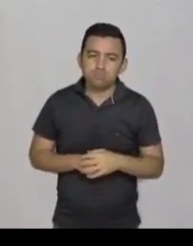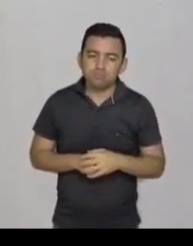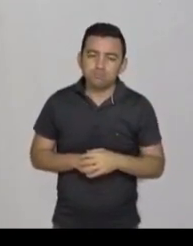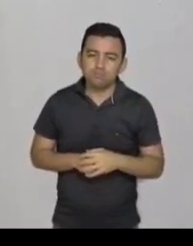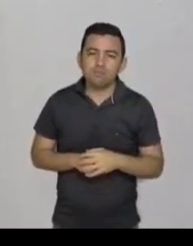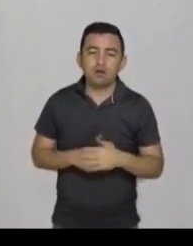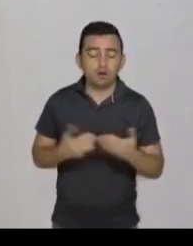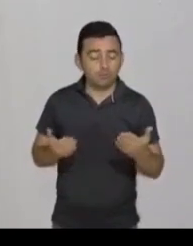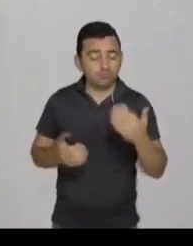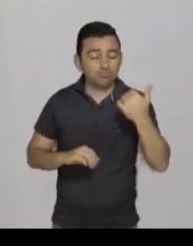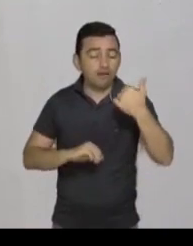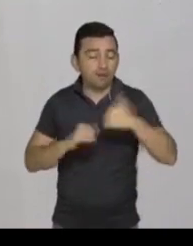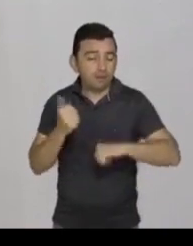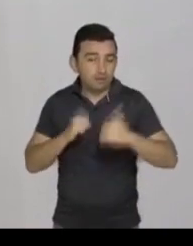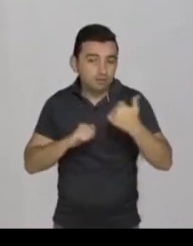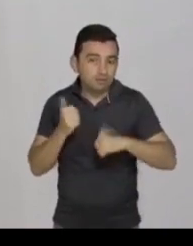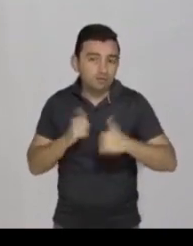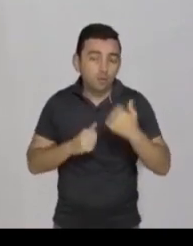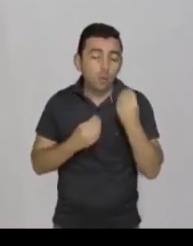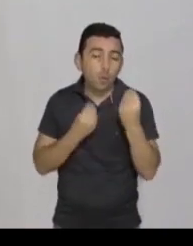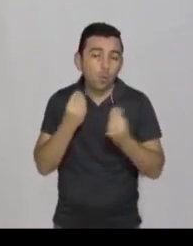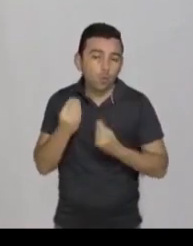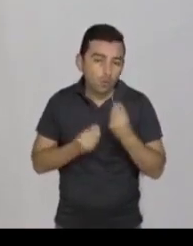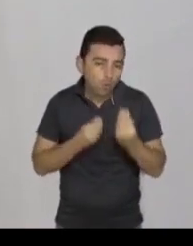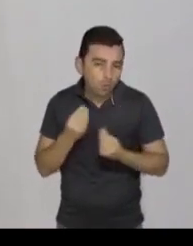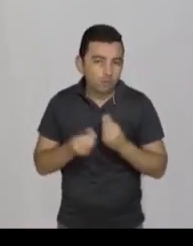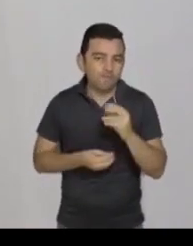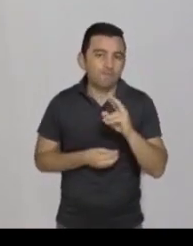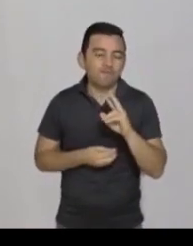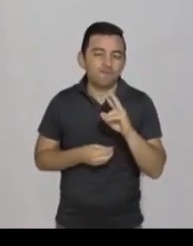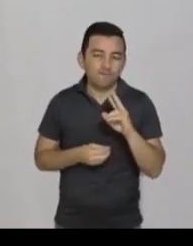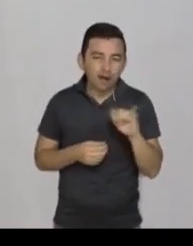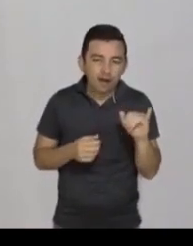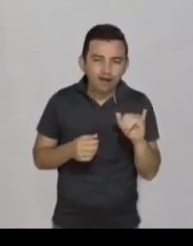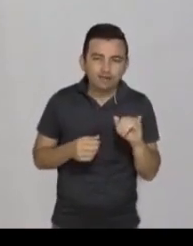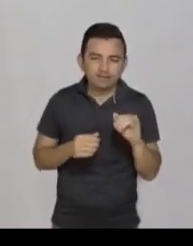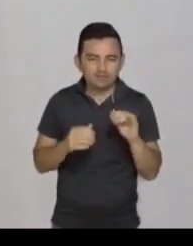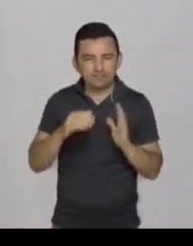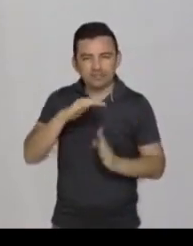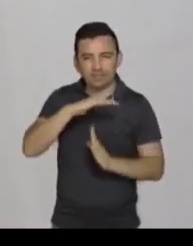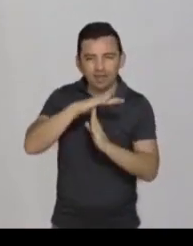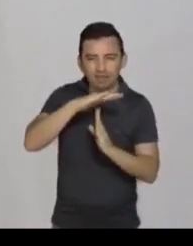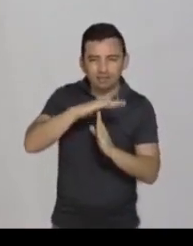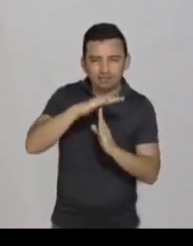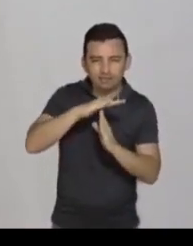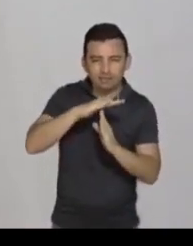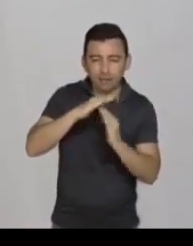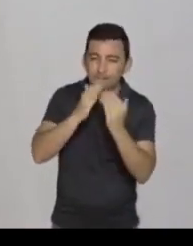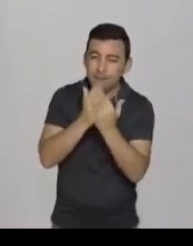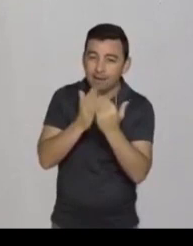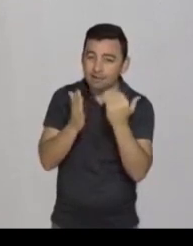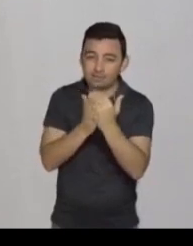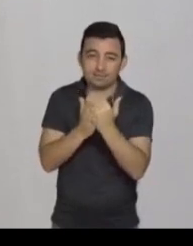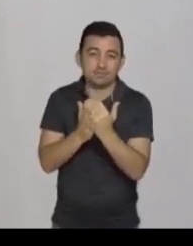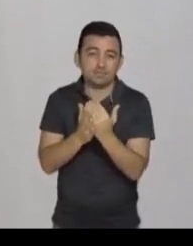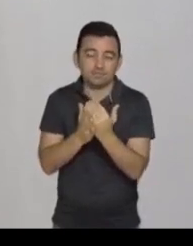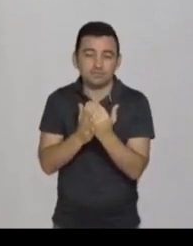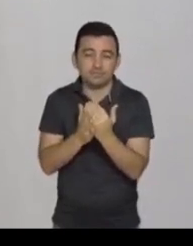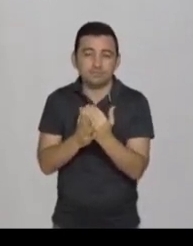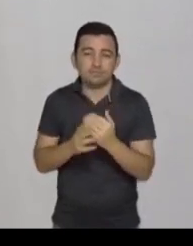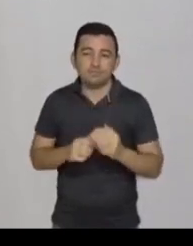avaliação de como serão poderão ser feitos o teto máximo e poderá ser feito para